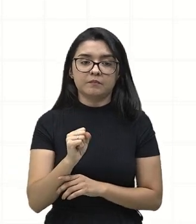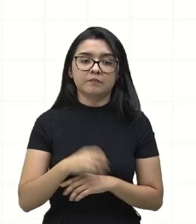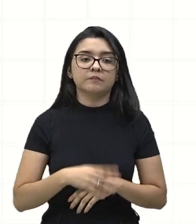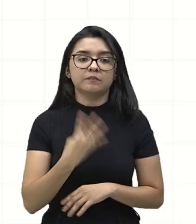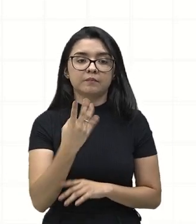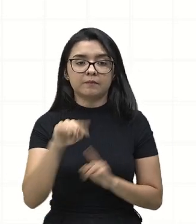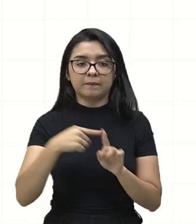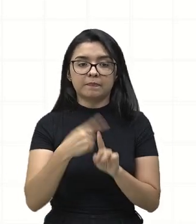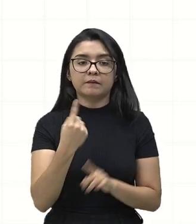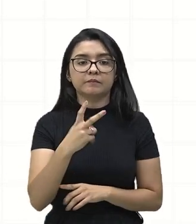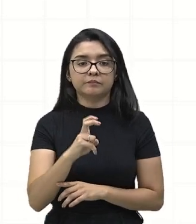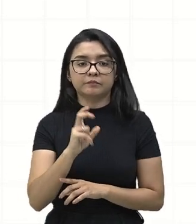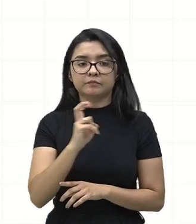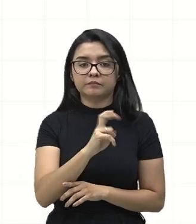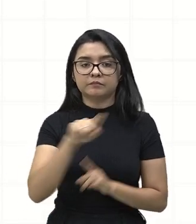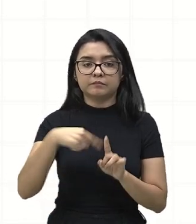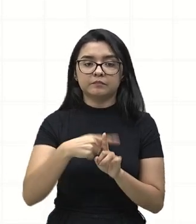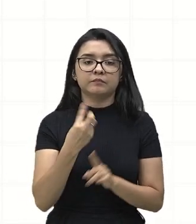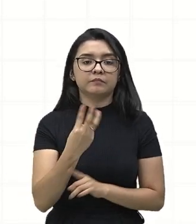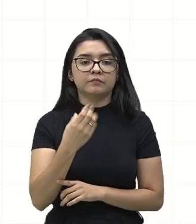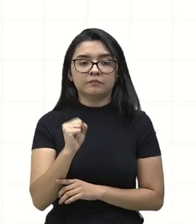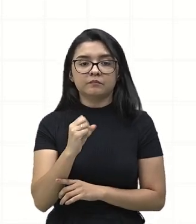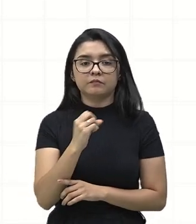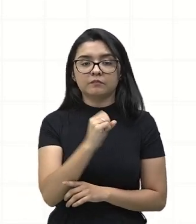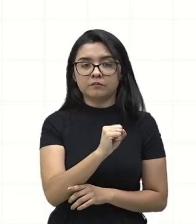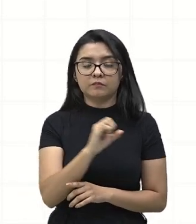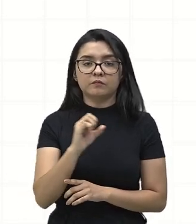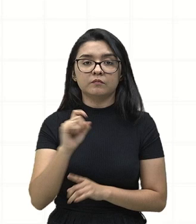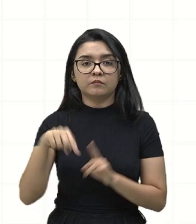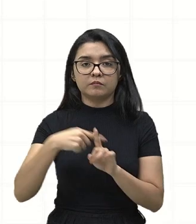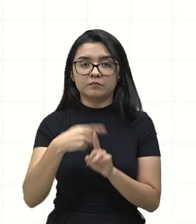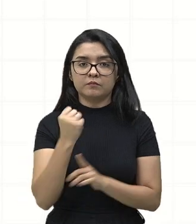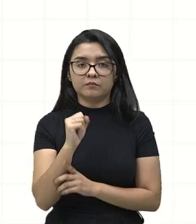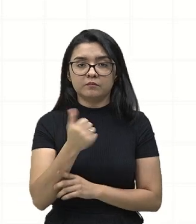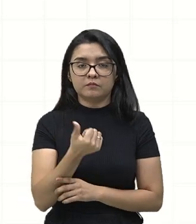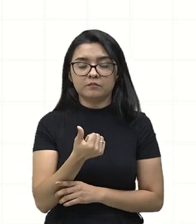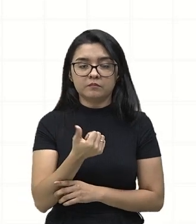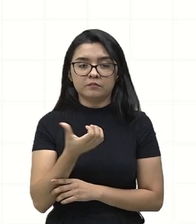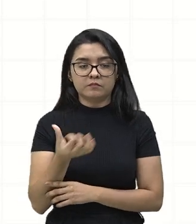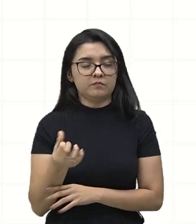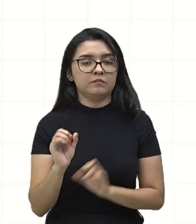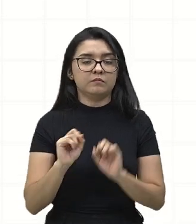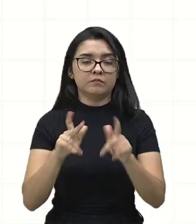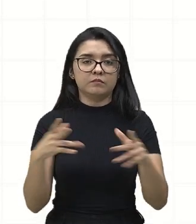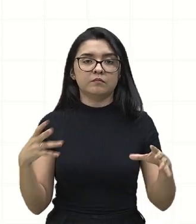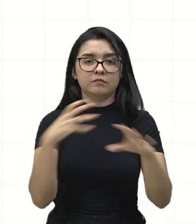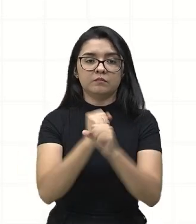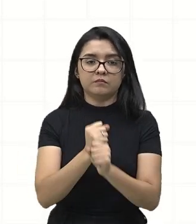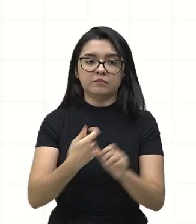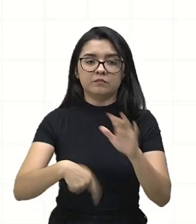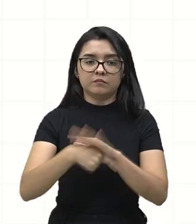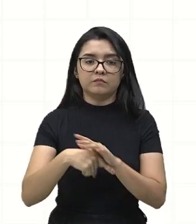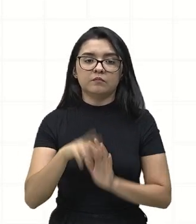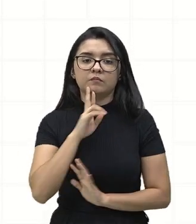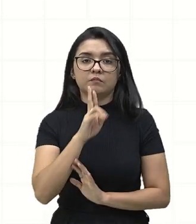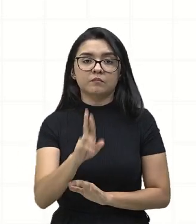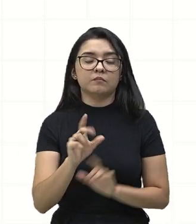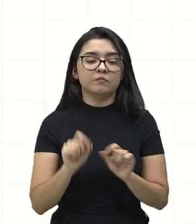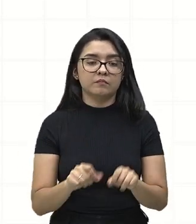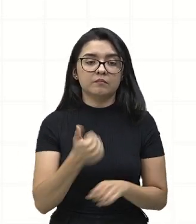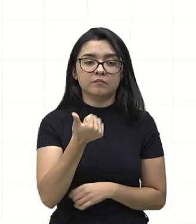1, 5, 5 mais 3, 8, 8 mais 8, 16. Então, a soma desses algarismos